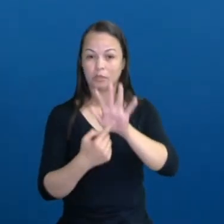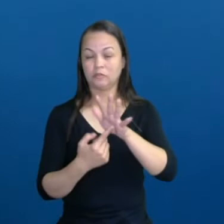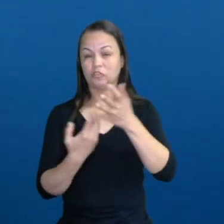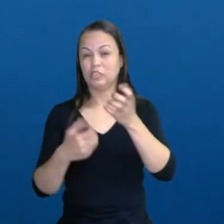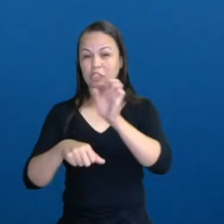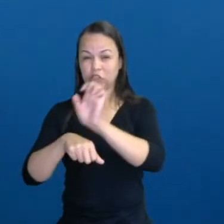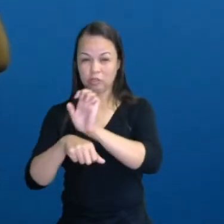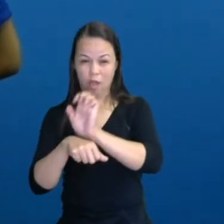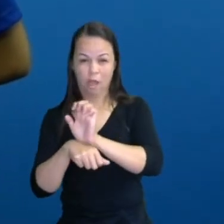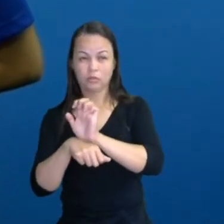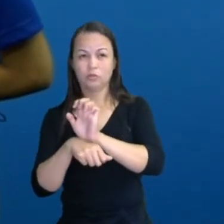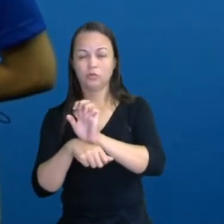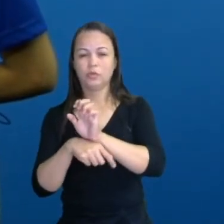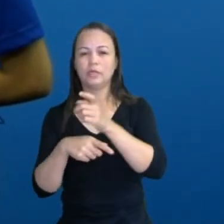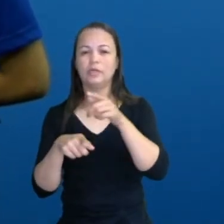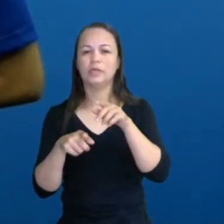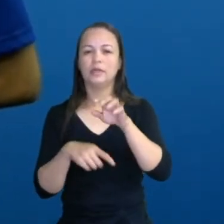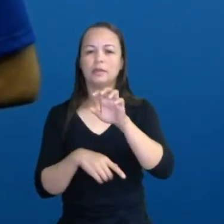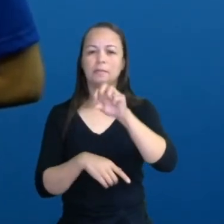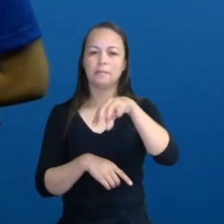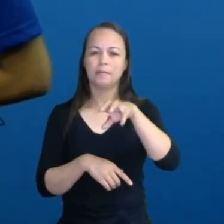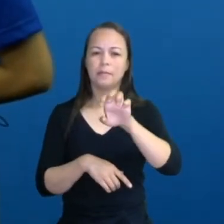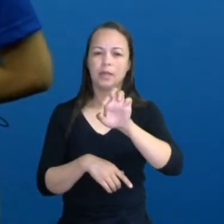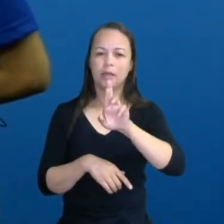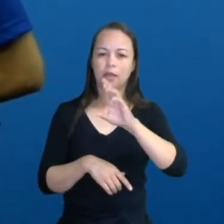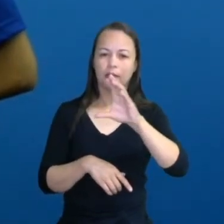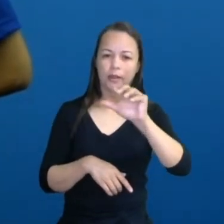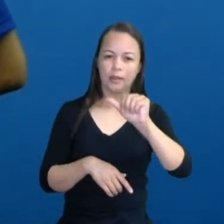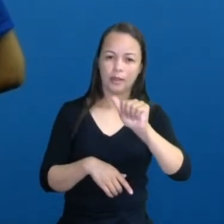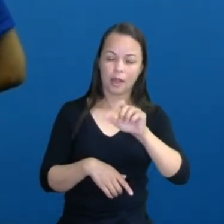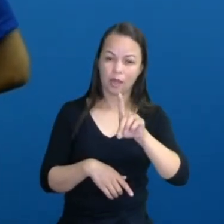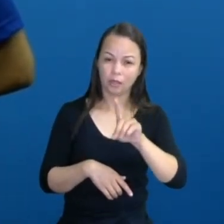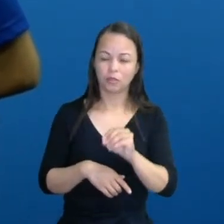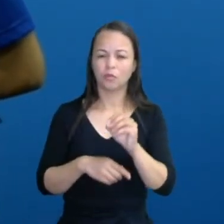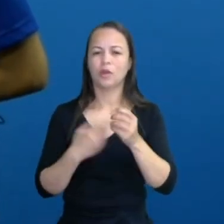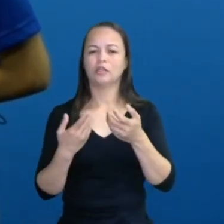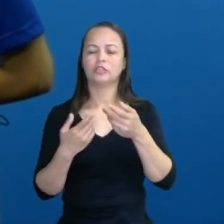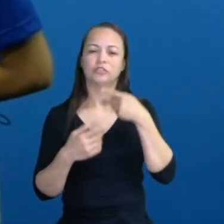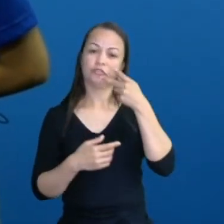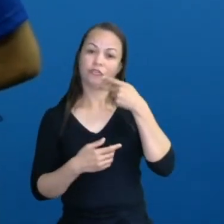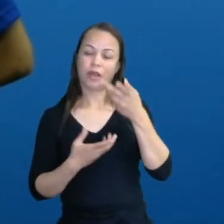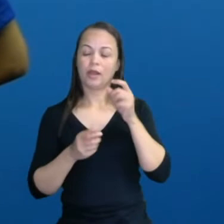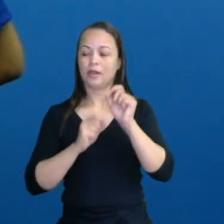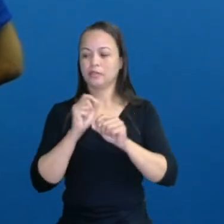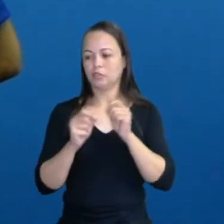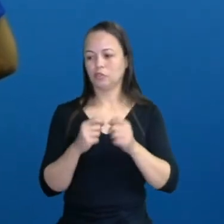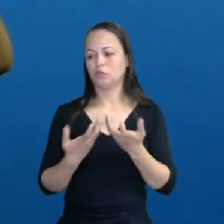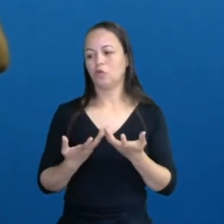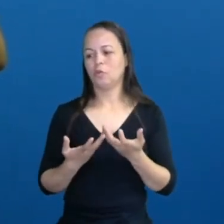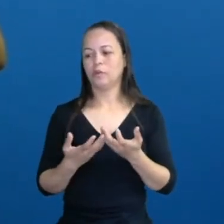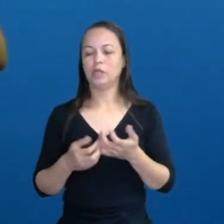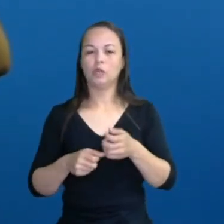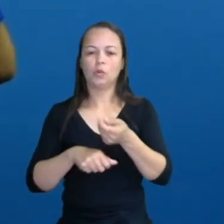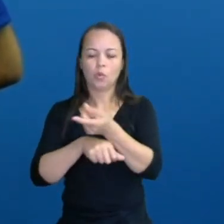mercado, porque é praticamente isso. Olha, a gente falando sobre liberalismo, agora a gente vai falar